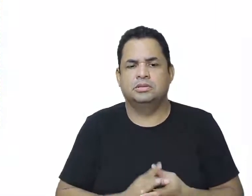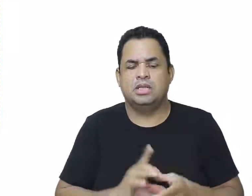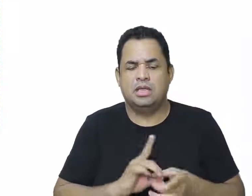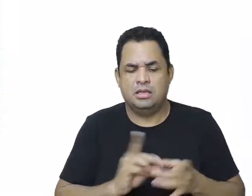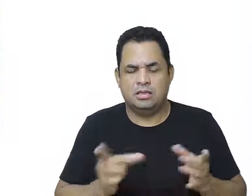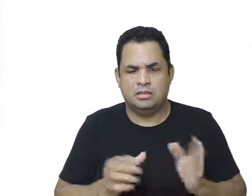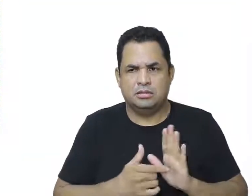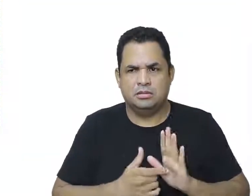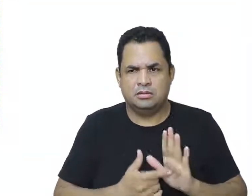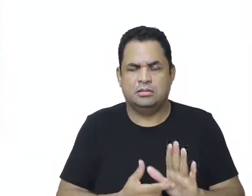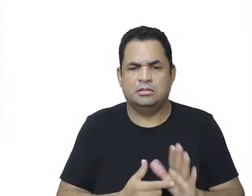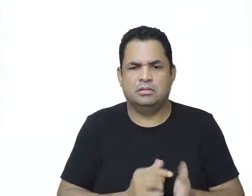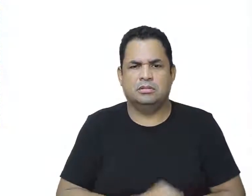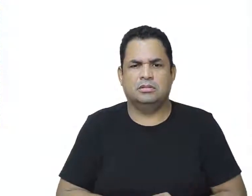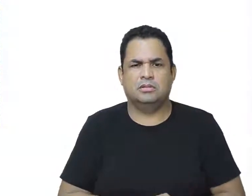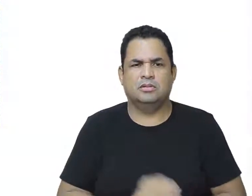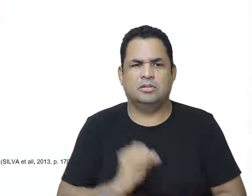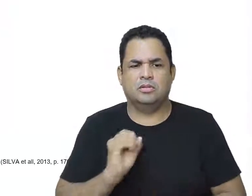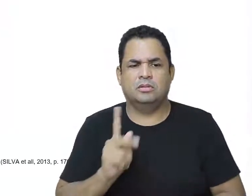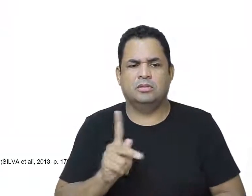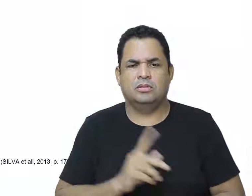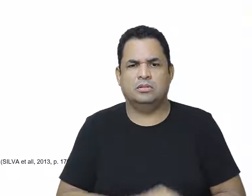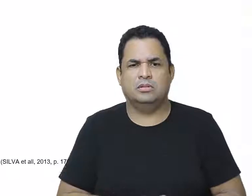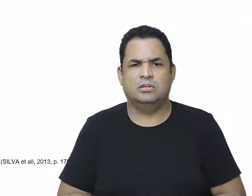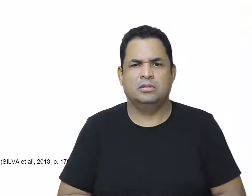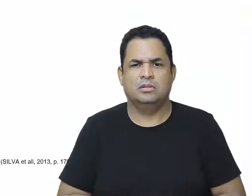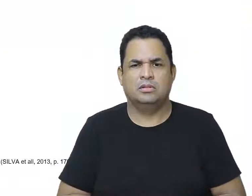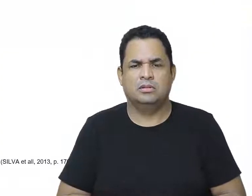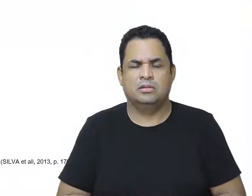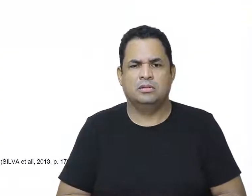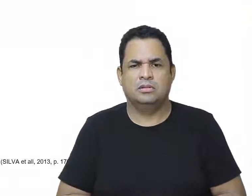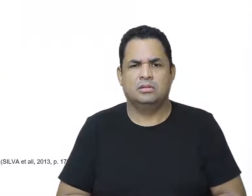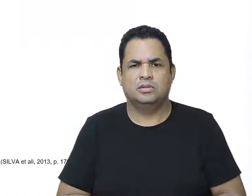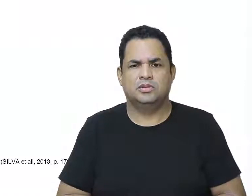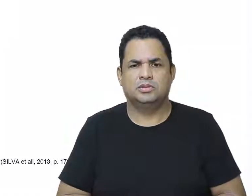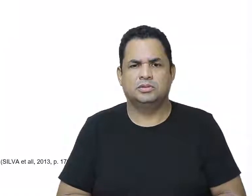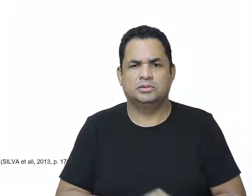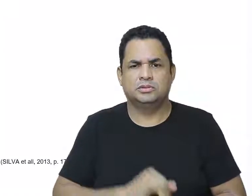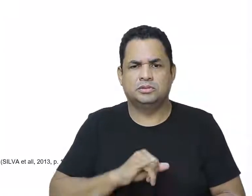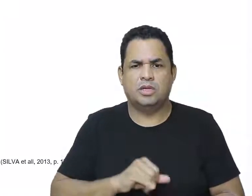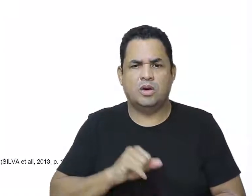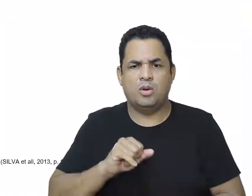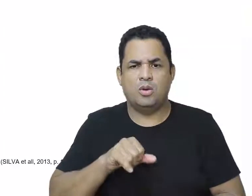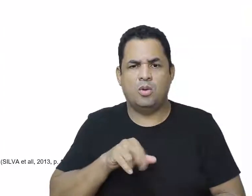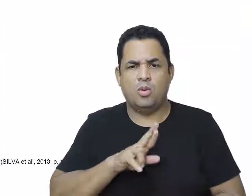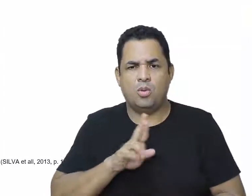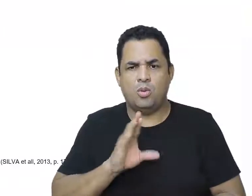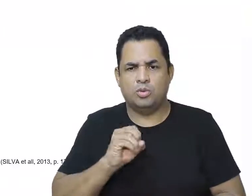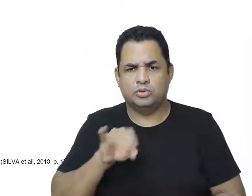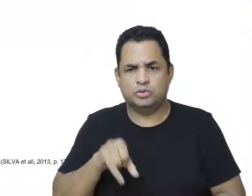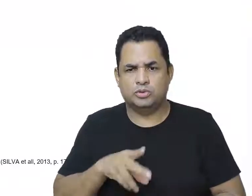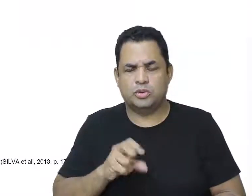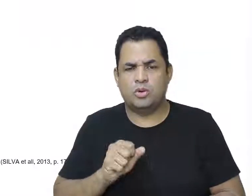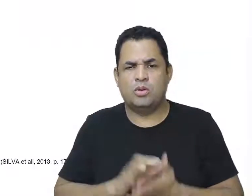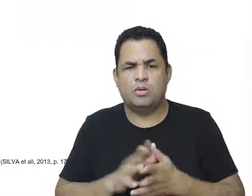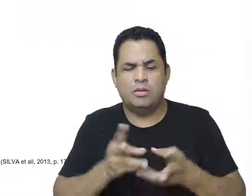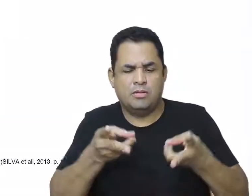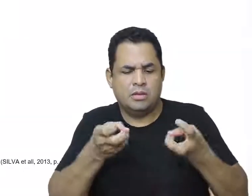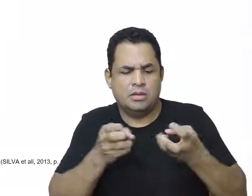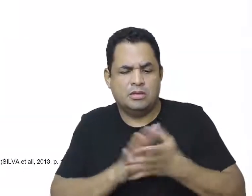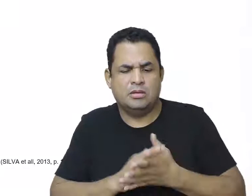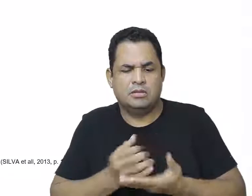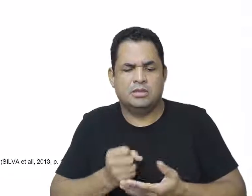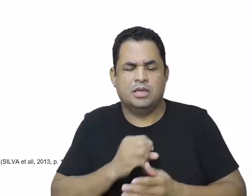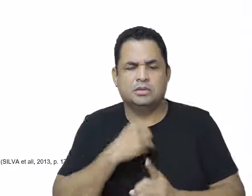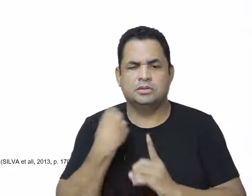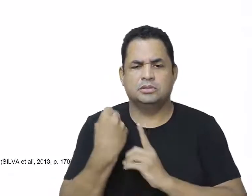democracia representativa, ok? Já o Rousseau já percebia a sociedade de um modo diferente, ele